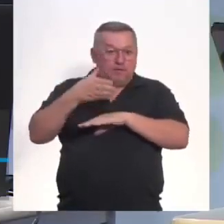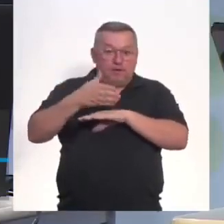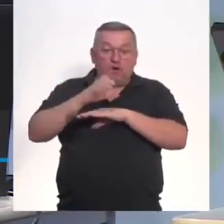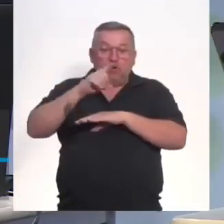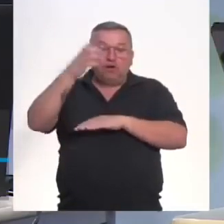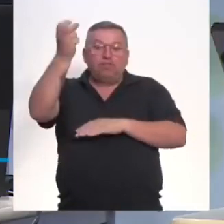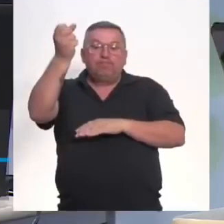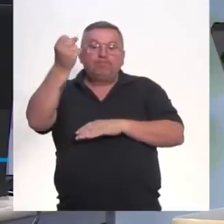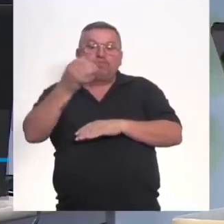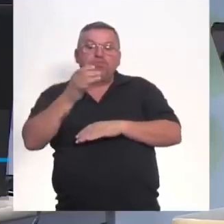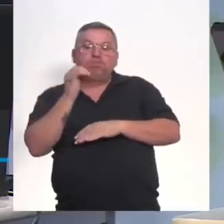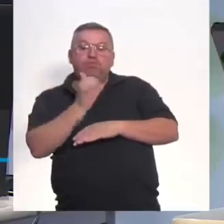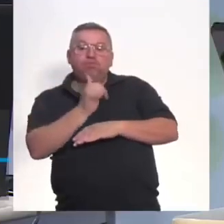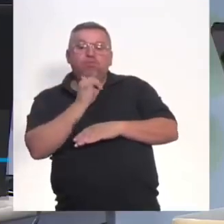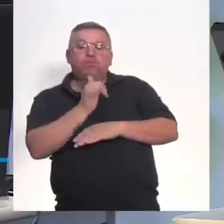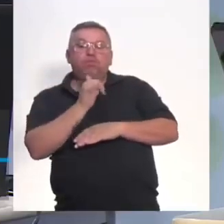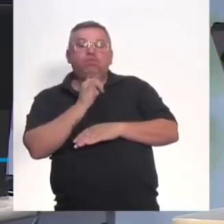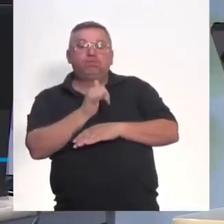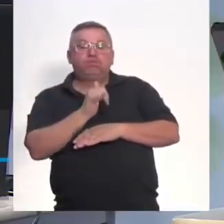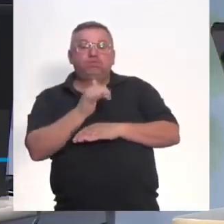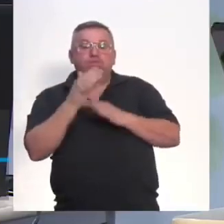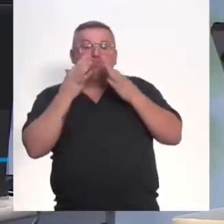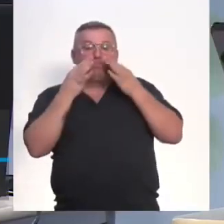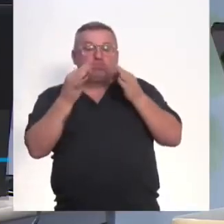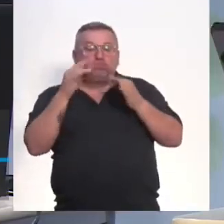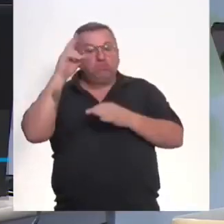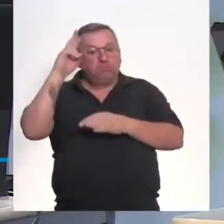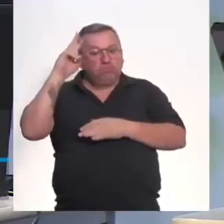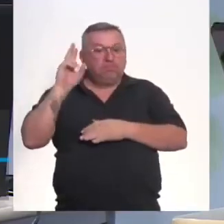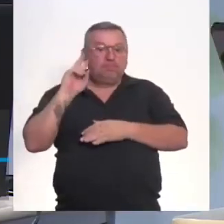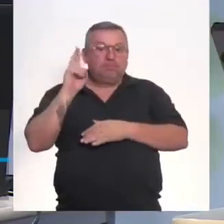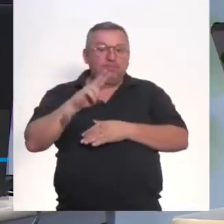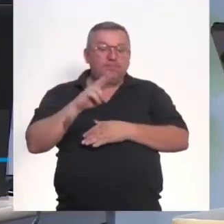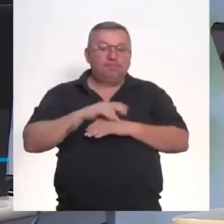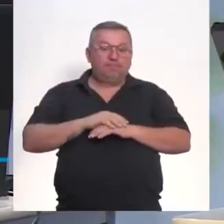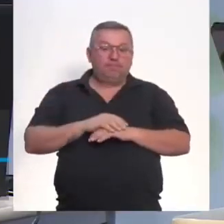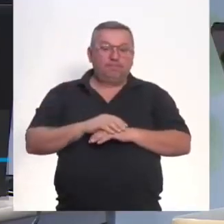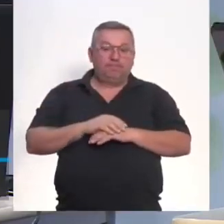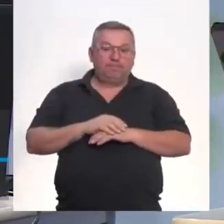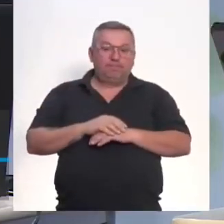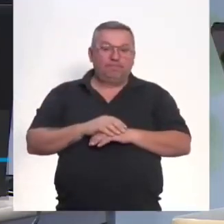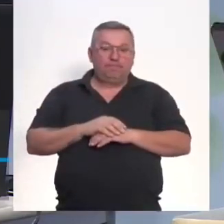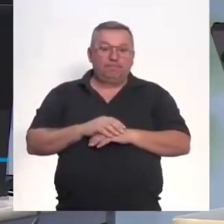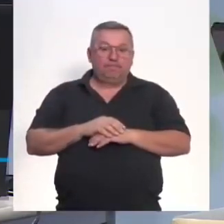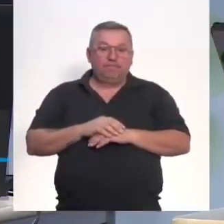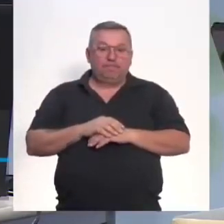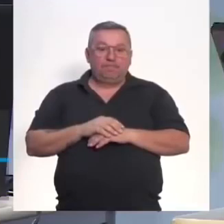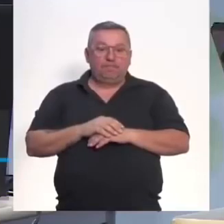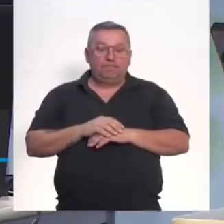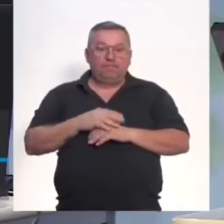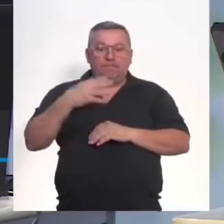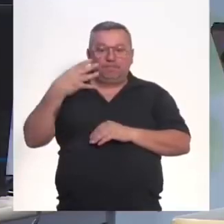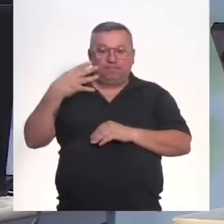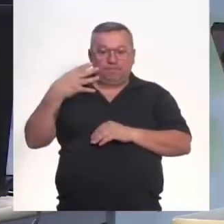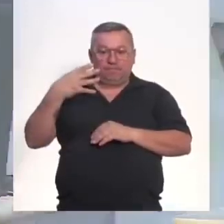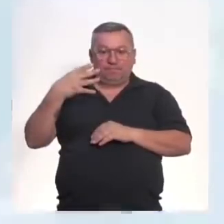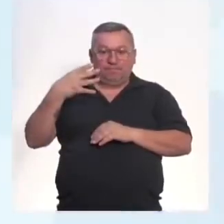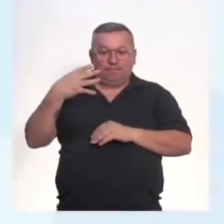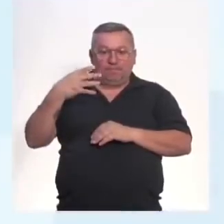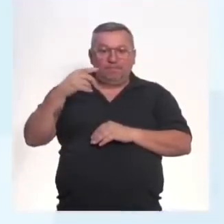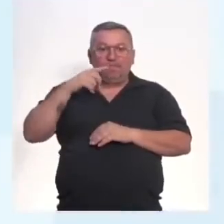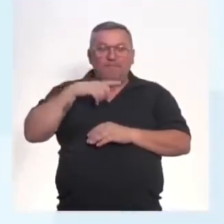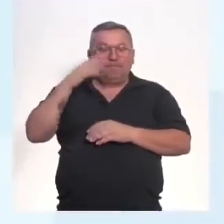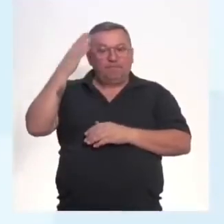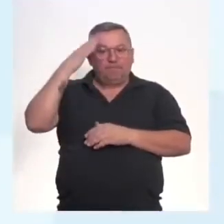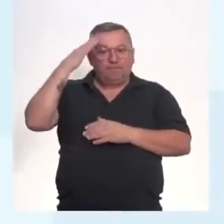só está contando o que ele vê. Ele só está observando a história de longe e contando, certo? A 4.